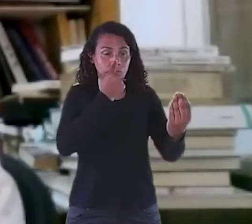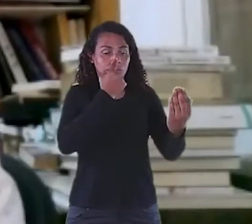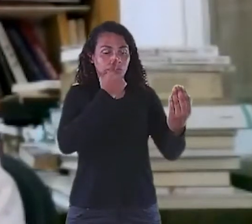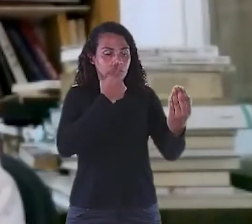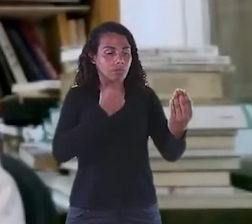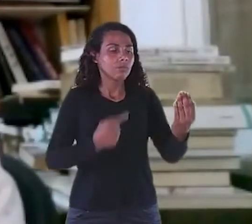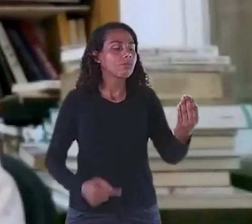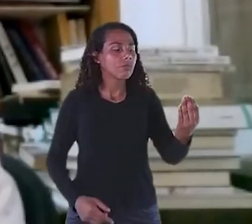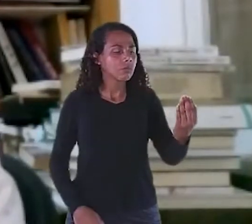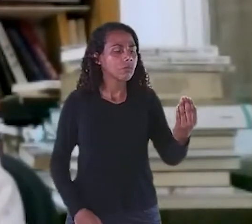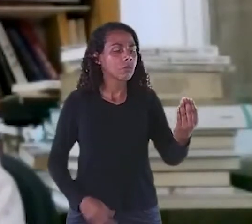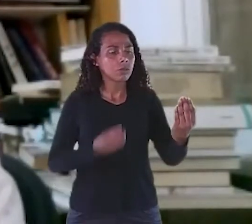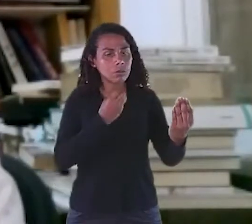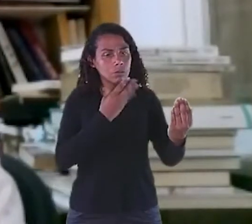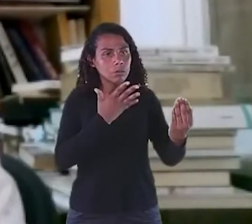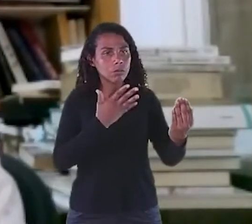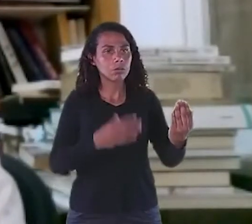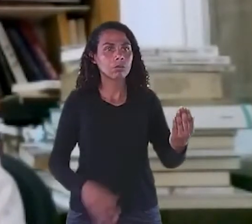pai.